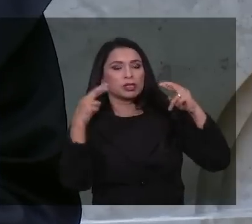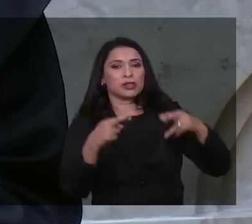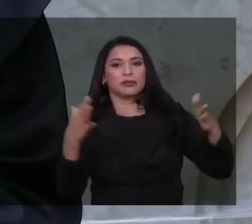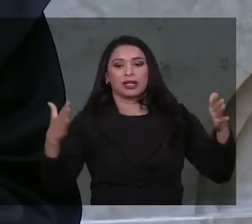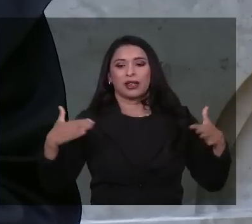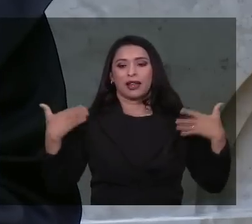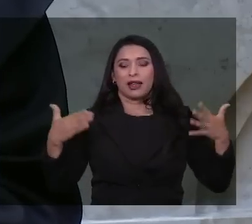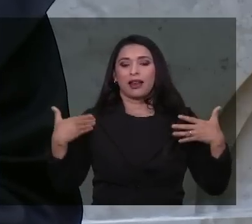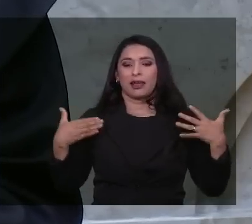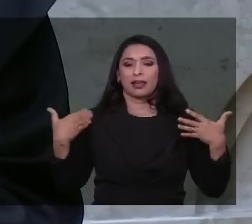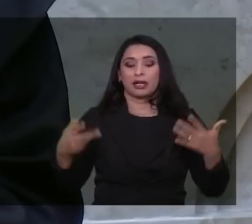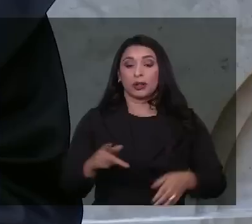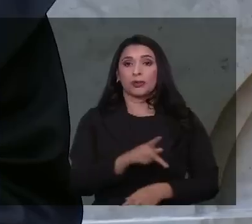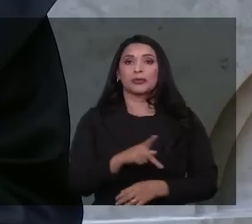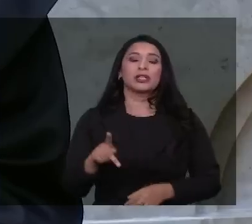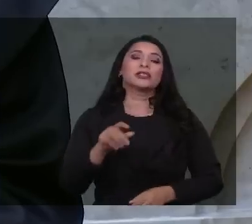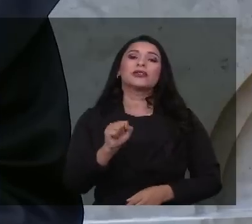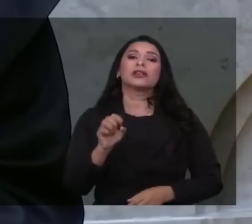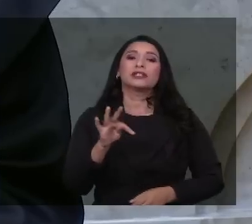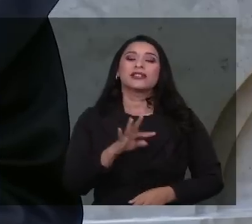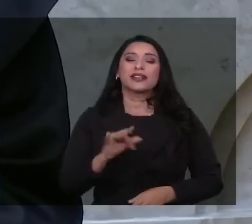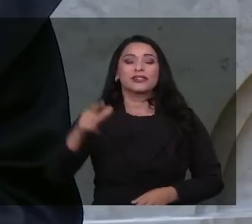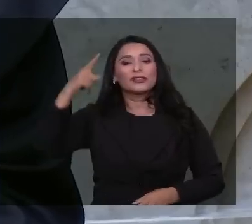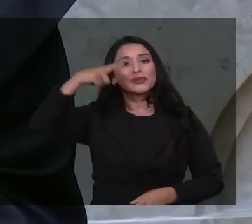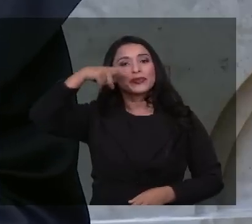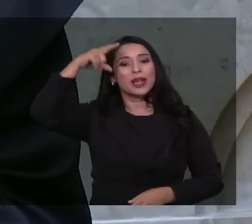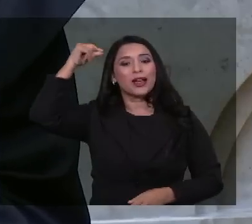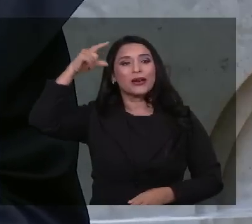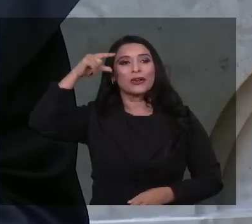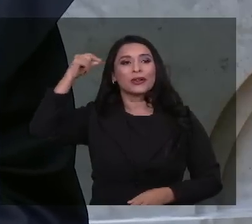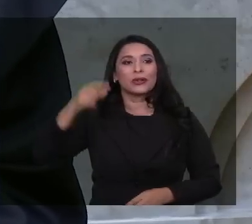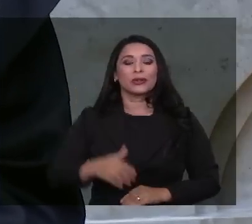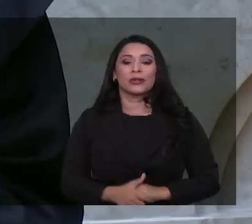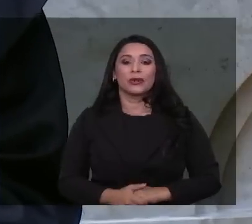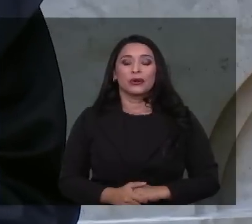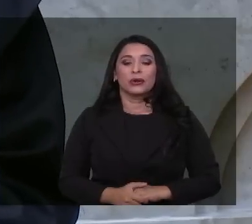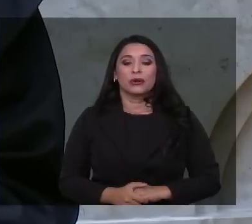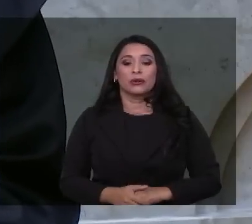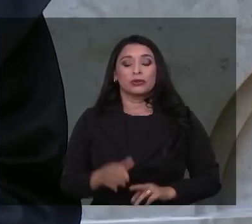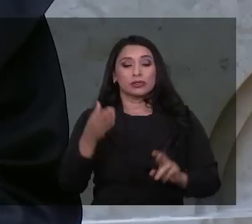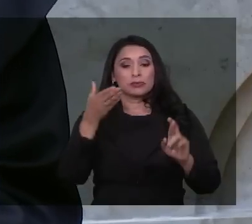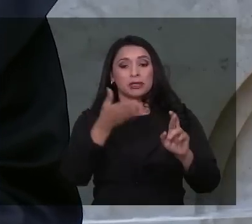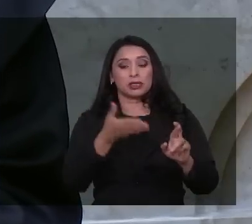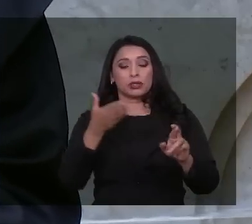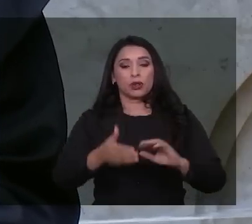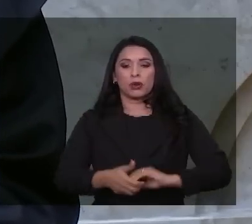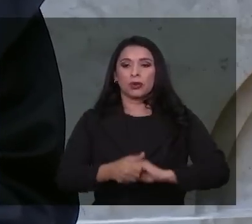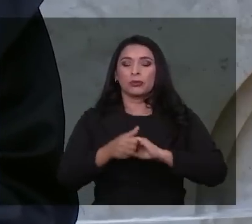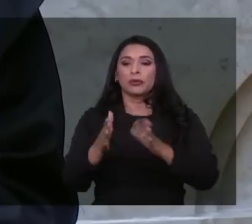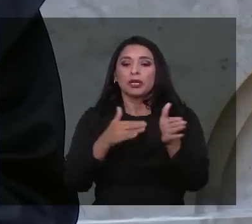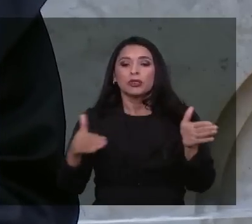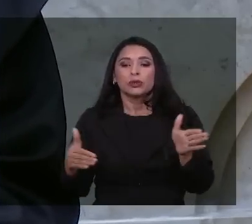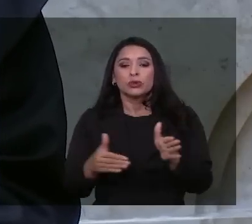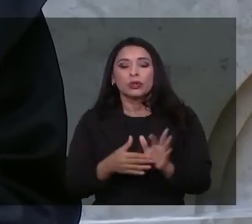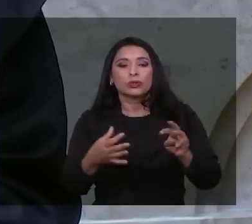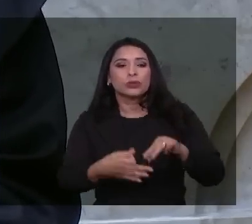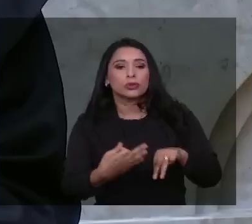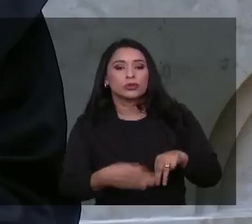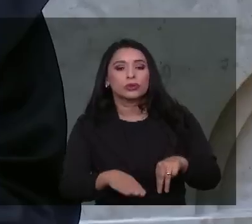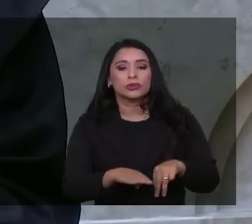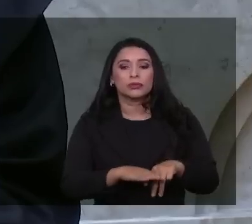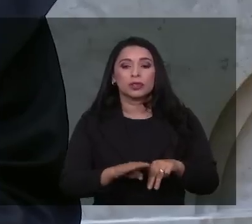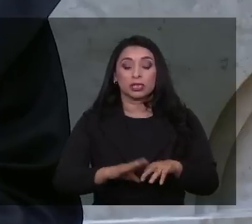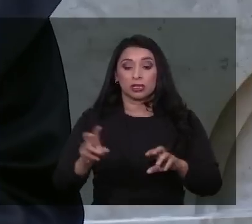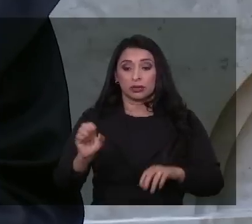presidente do Supremo Tribunal Federal, ministro Luiz Roberto Barroso, a pessoa de quem cumprimento todos os ministros e as ministras da Corte